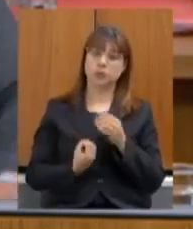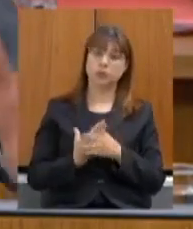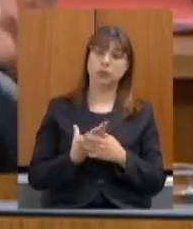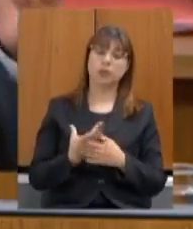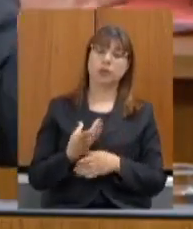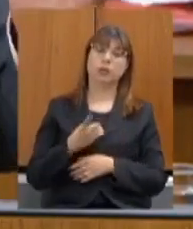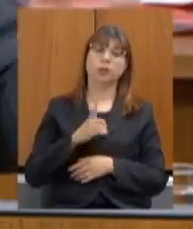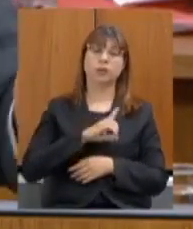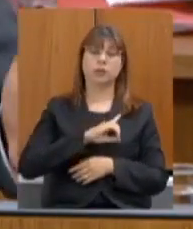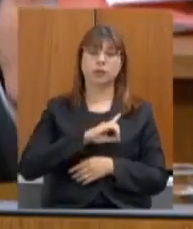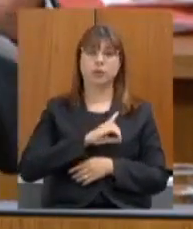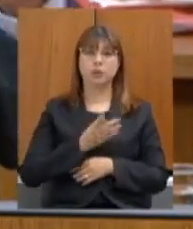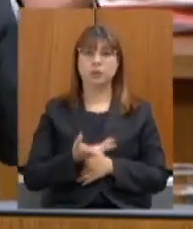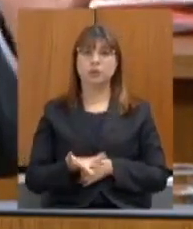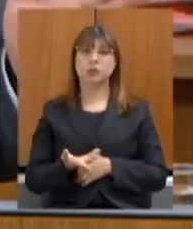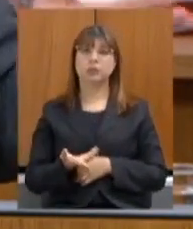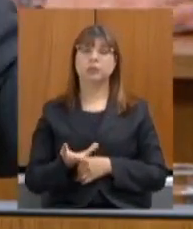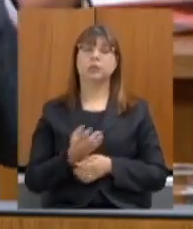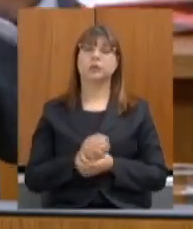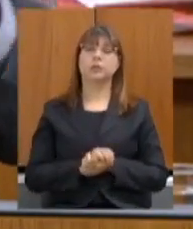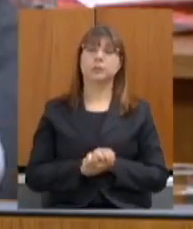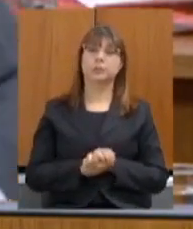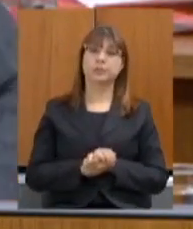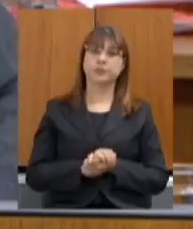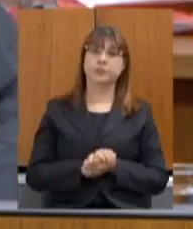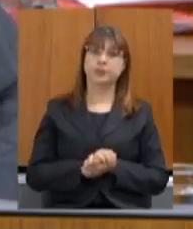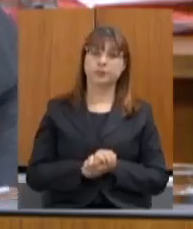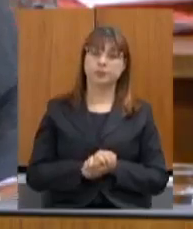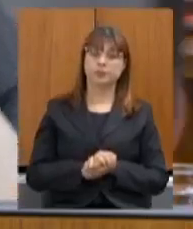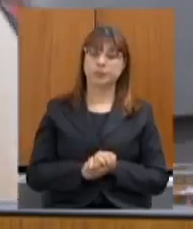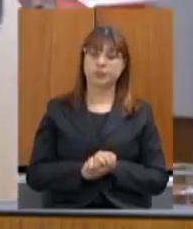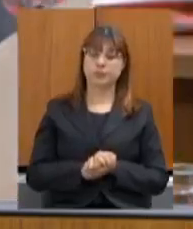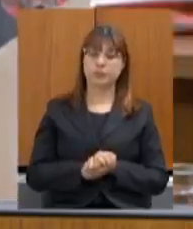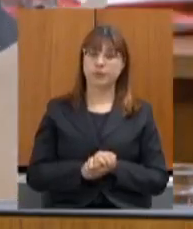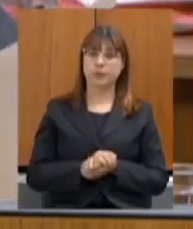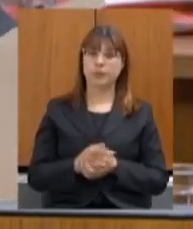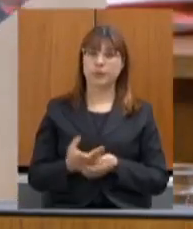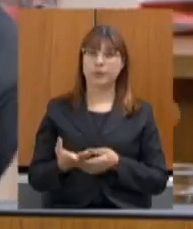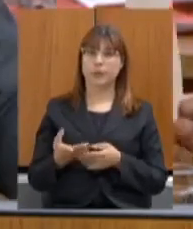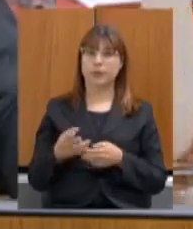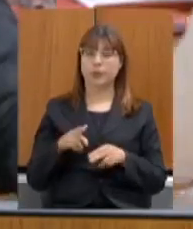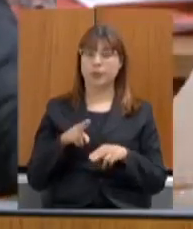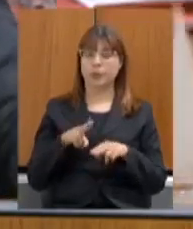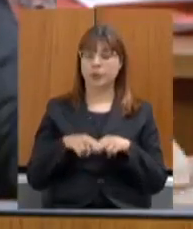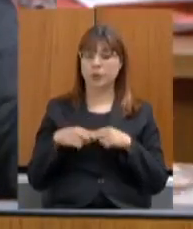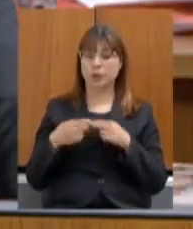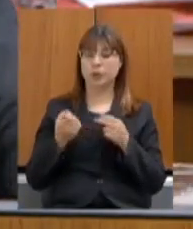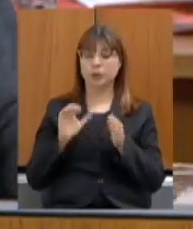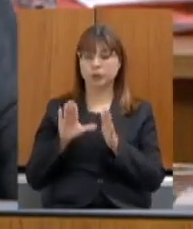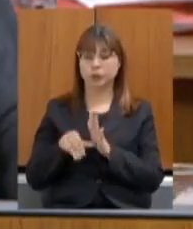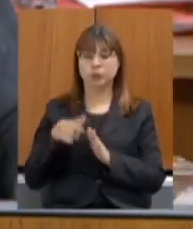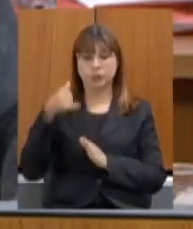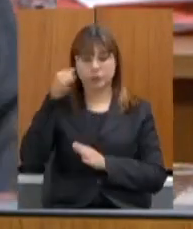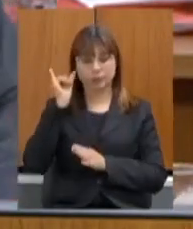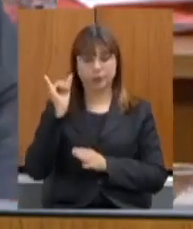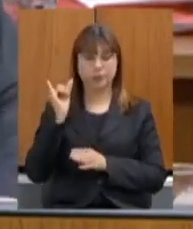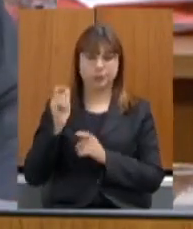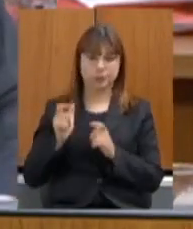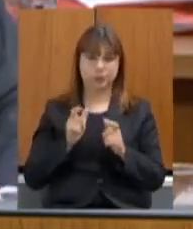para furtos de gados de nossa região, que nós temos recebido constantemente nesta Assembleia.